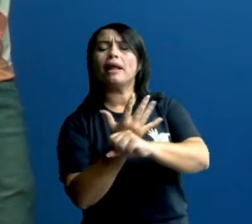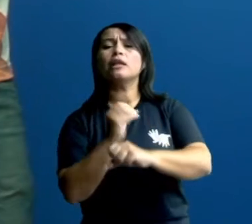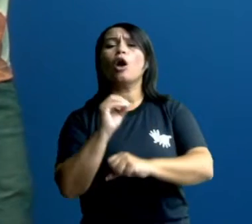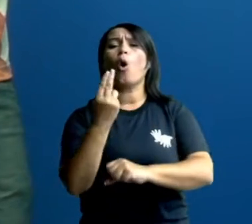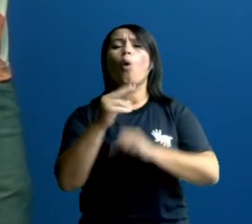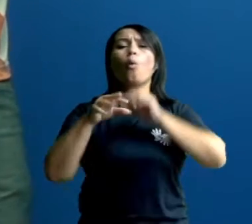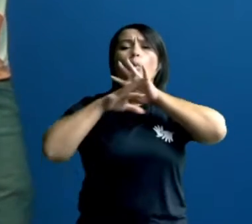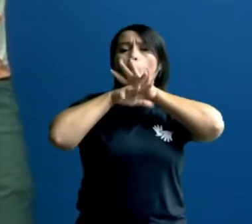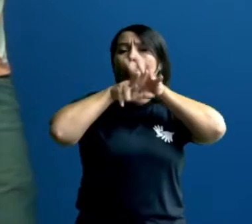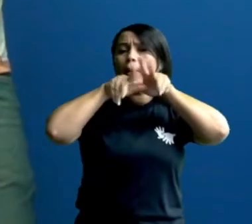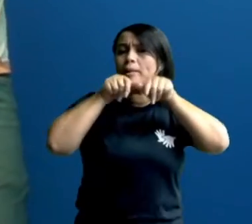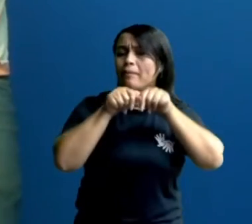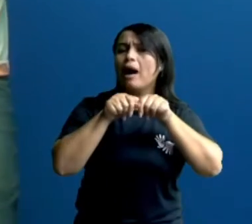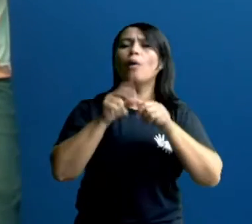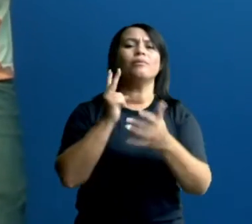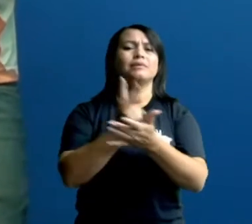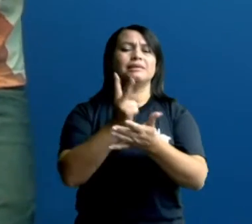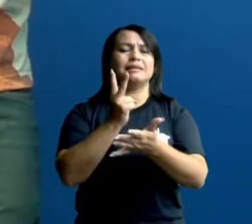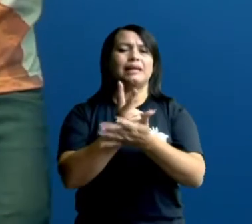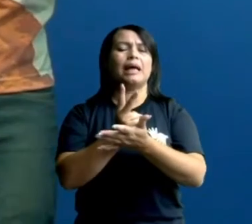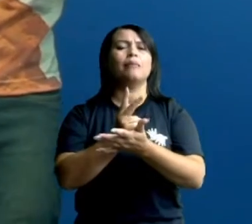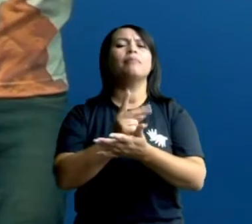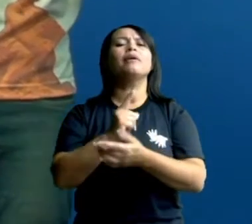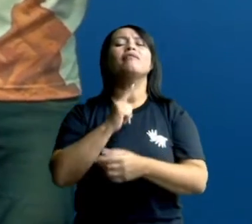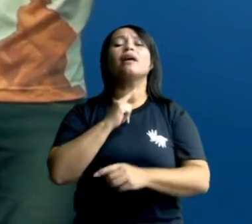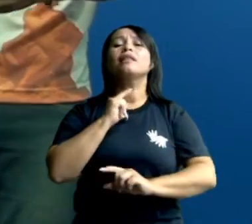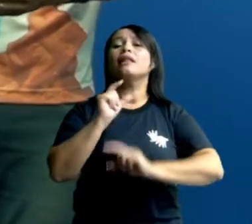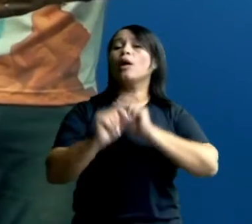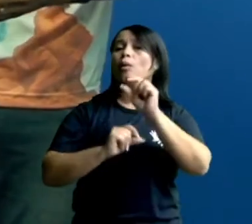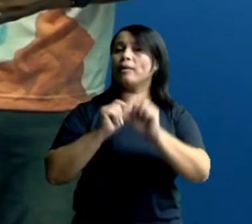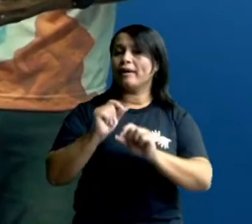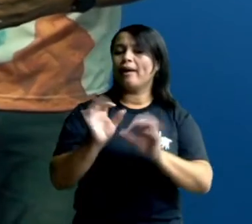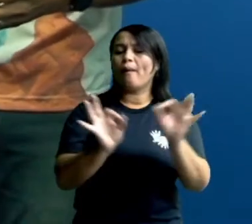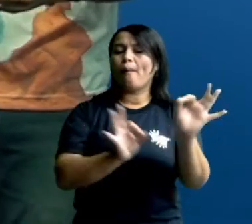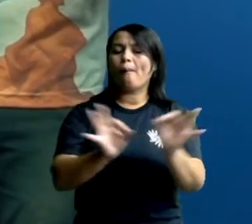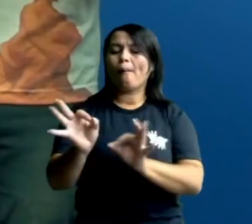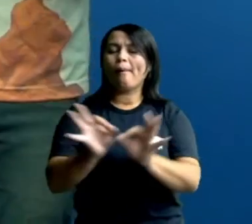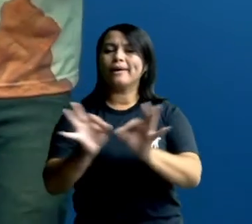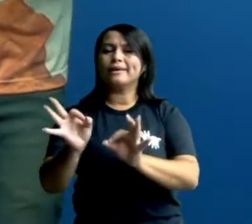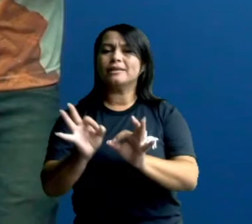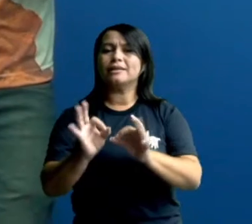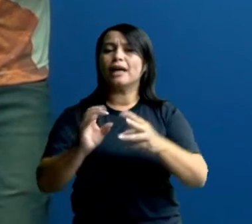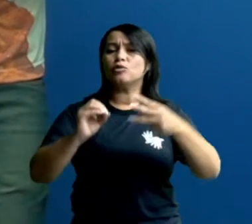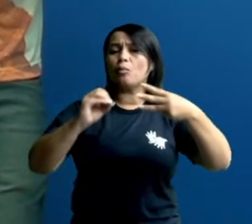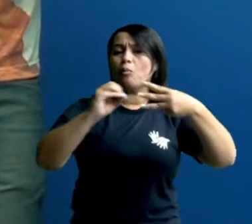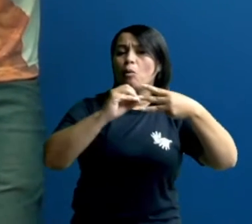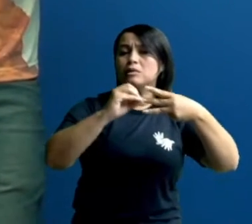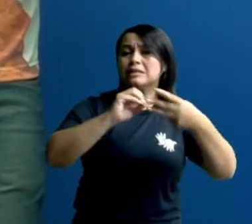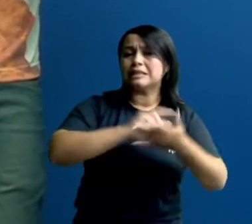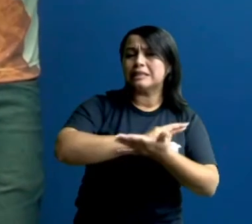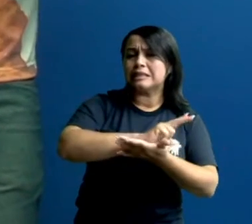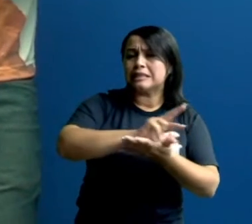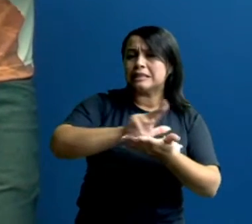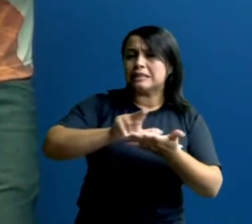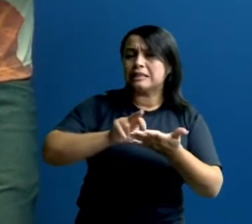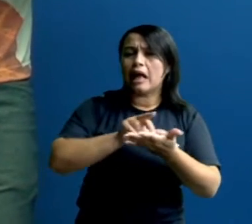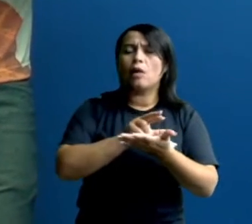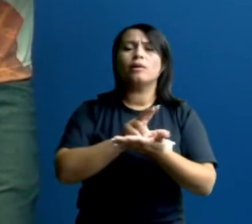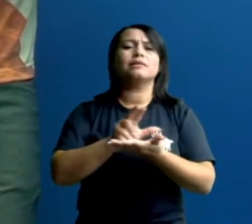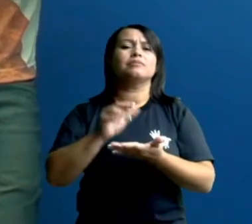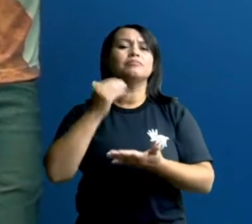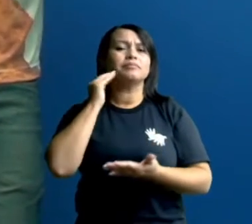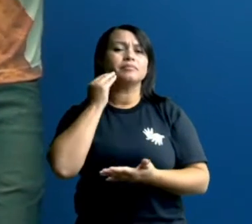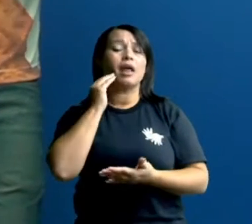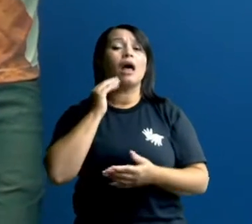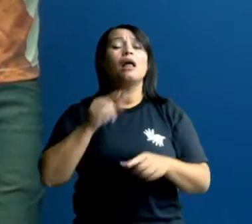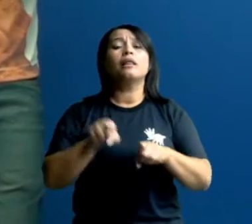um animal, vão ser constituídos, vão ser formados por células, por agrupados de